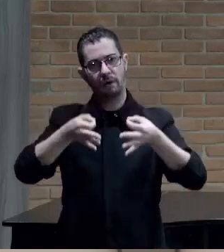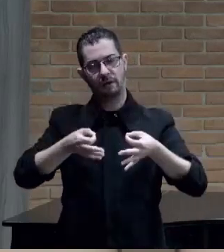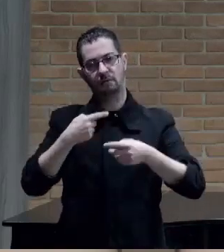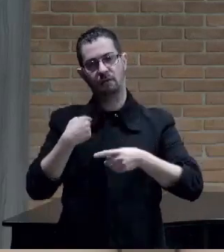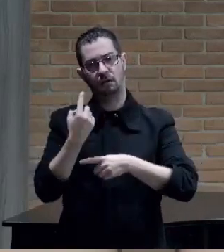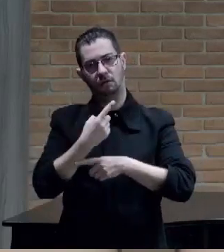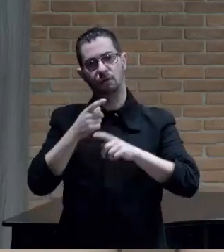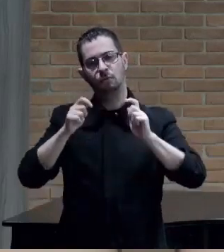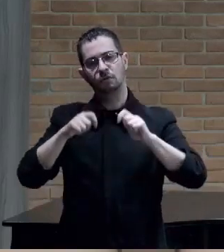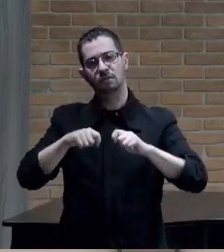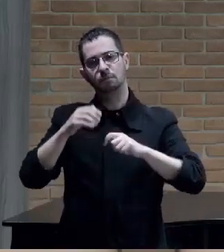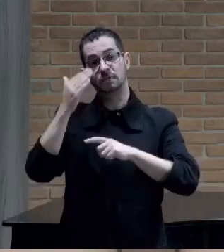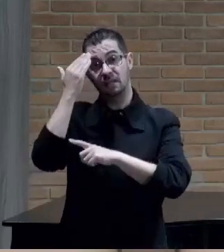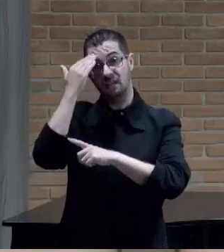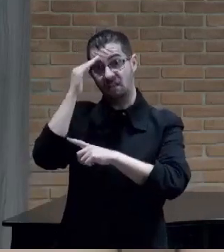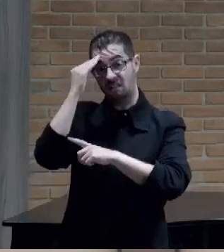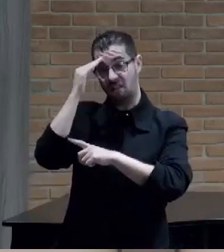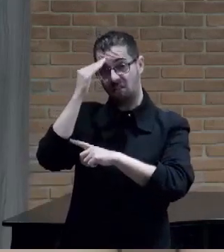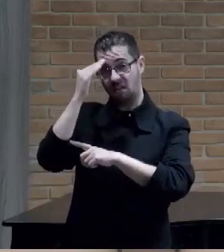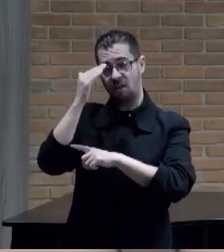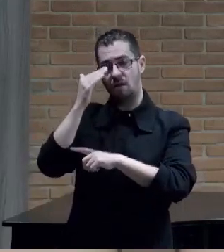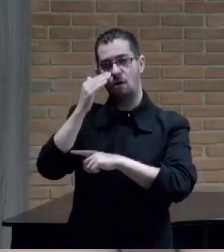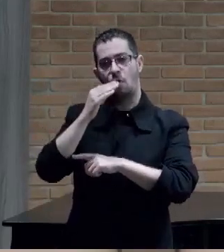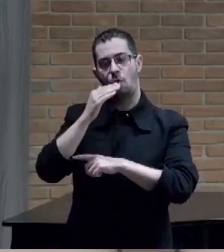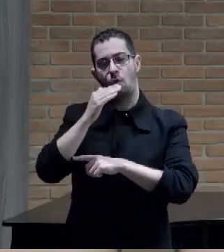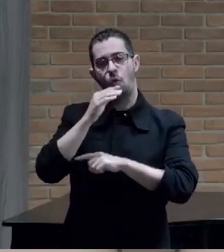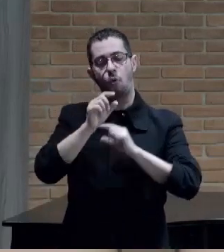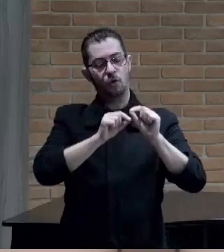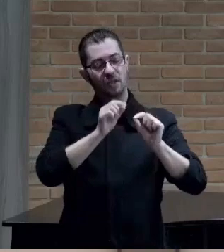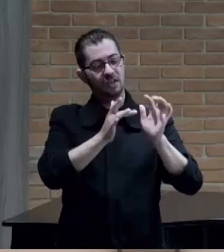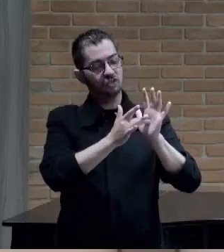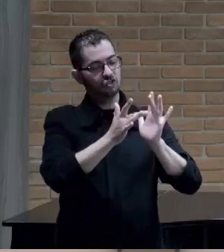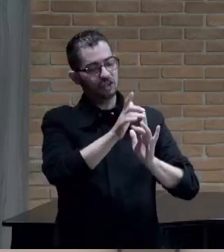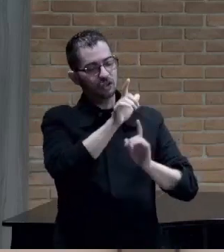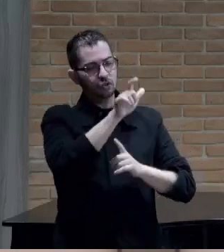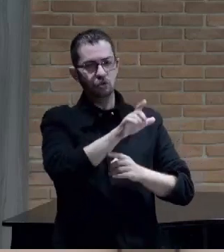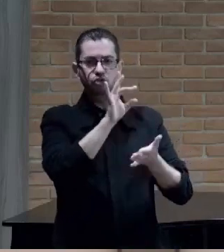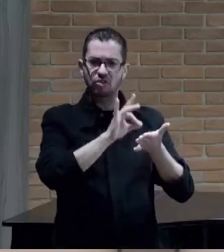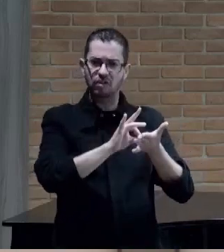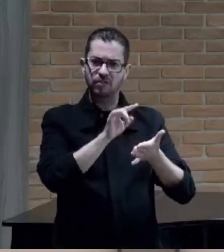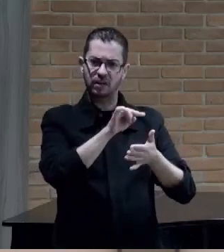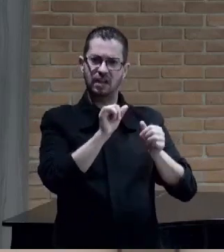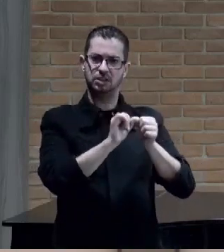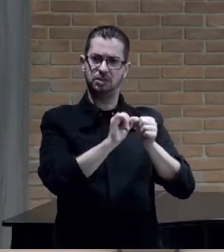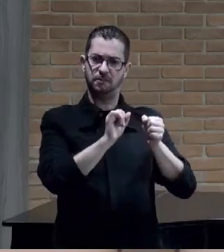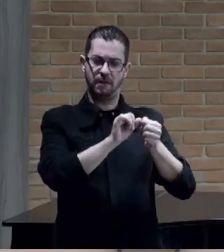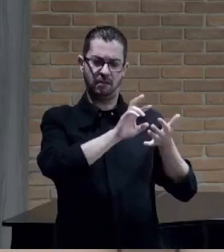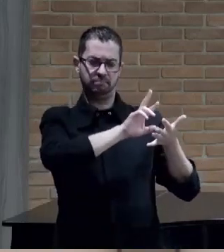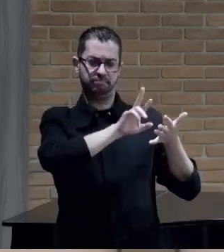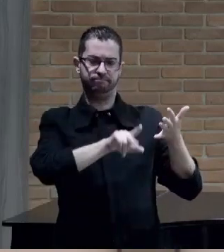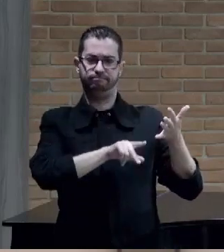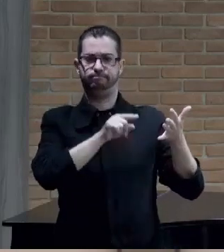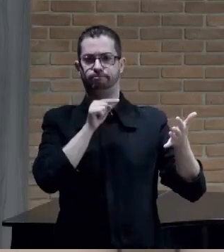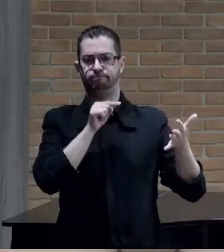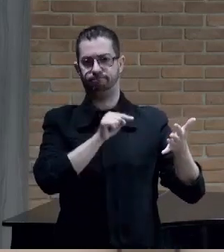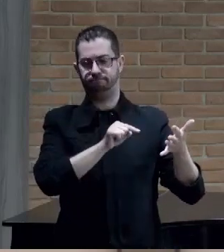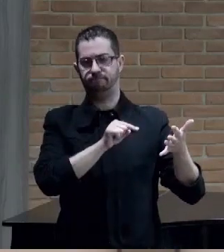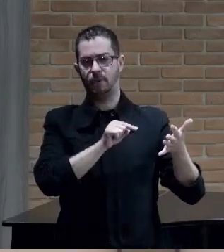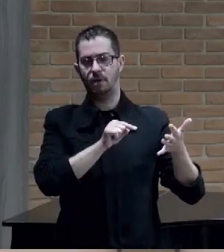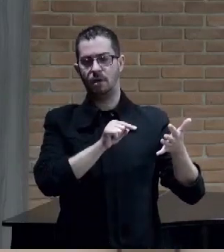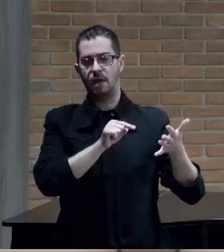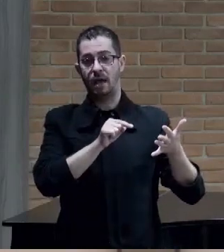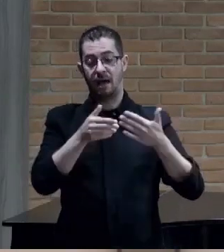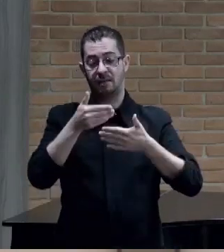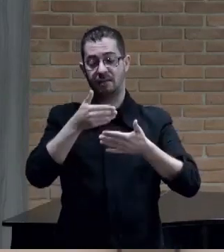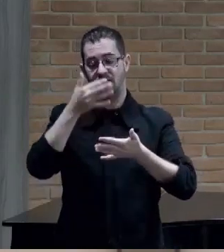tanto o aspecto objetivo daquilo que Jesus Cristo fez, como o aspecto subjetivo, de como, pela